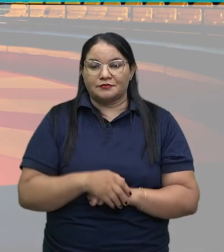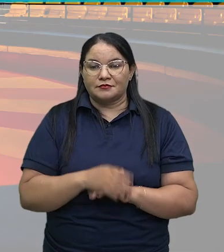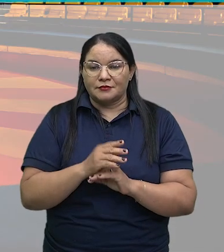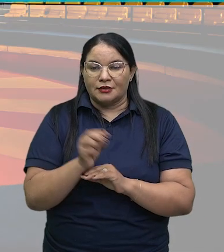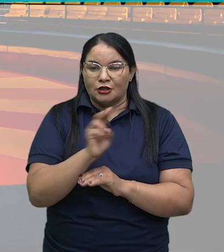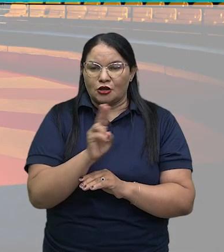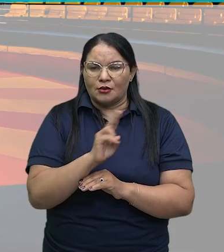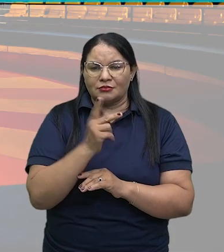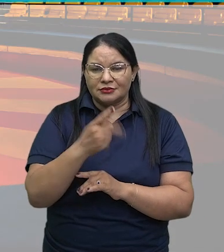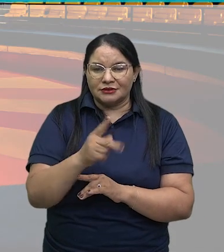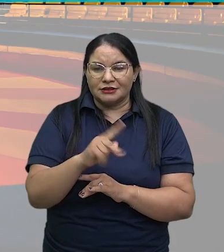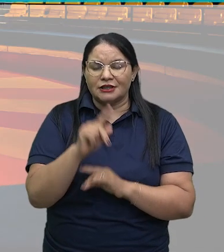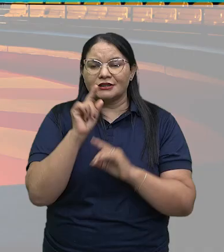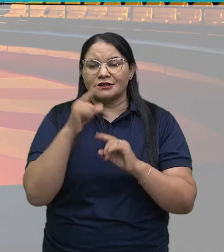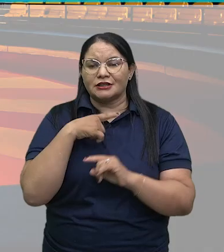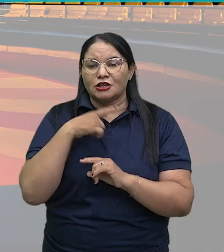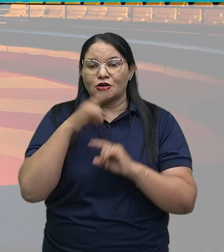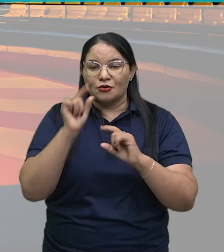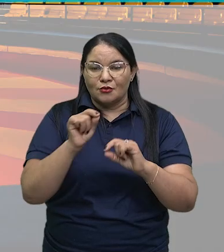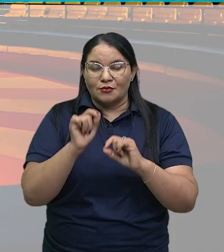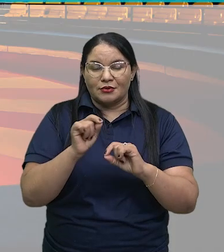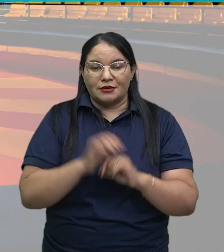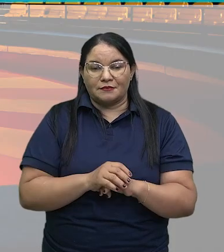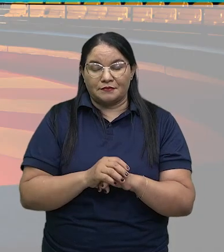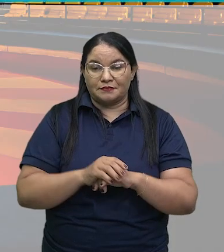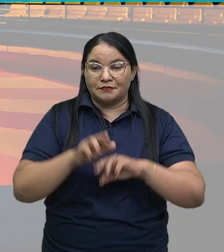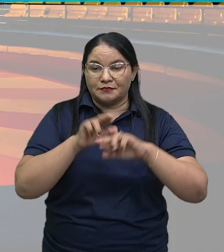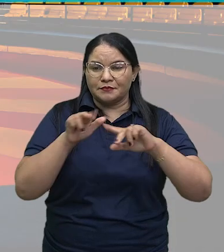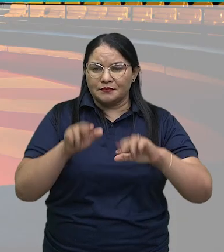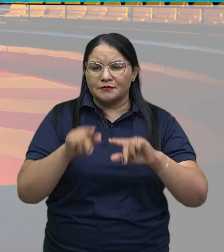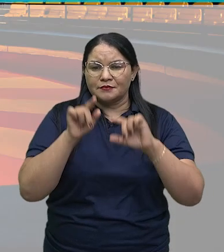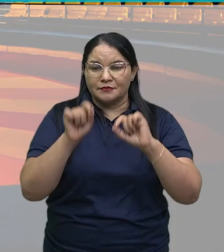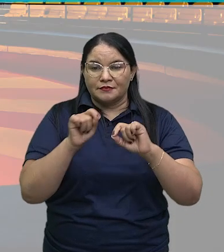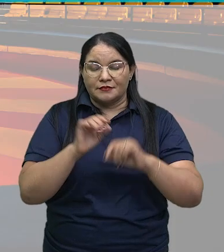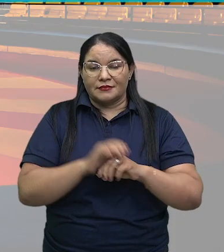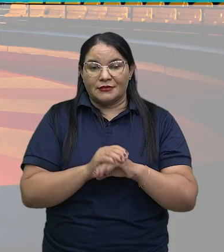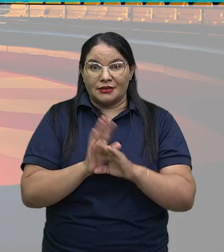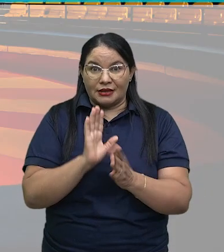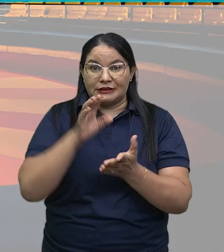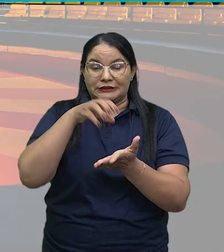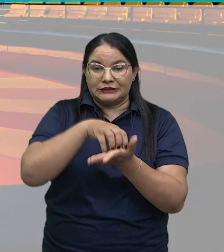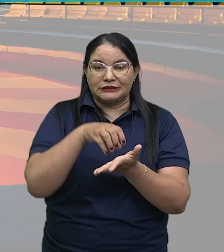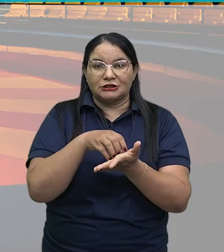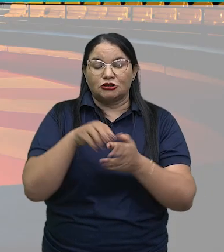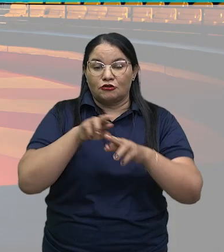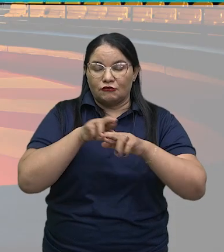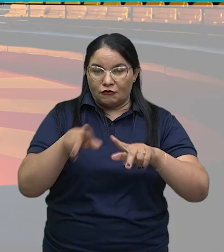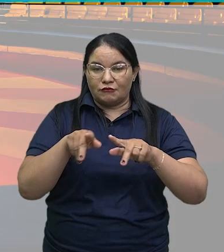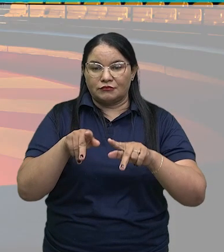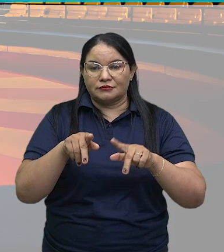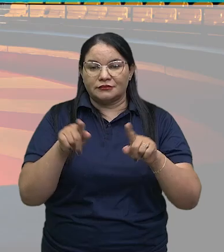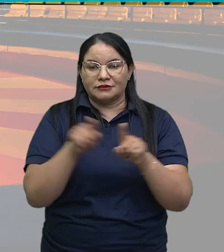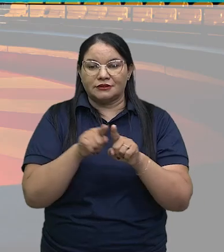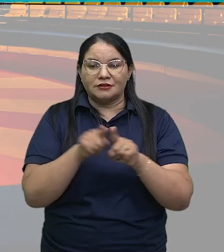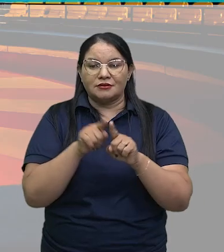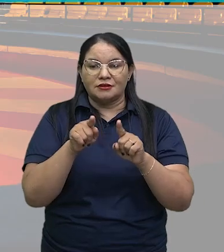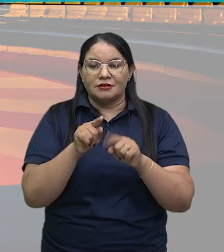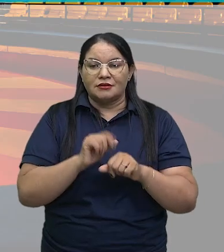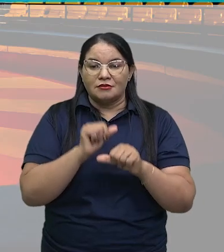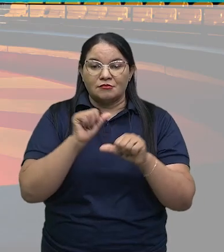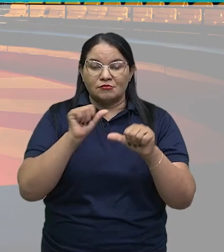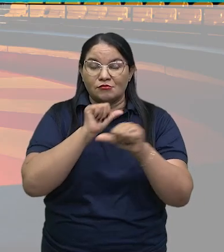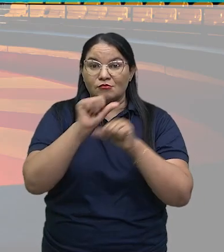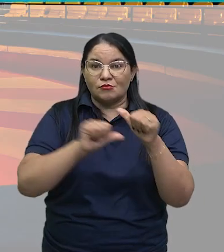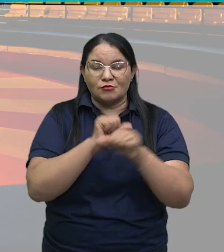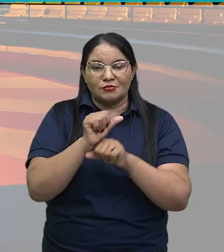Seu nome vem justamente disso, da excentricidade, daquilo que está fora do centro, que